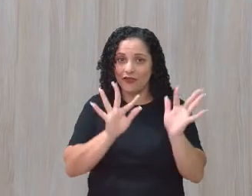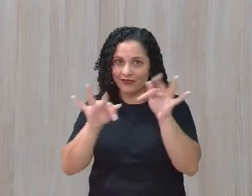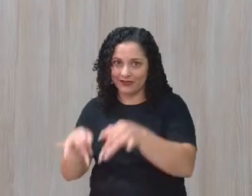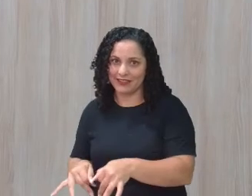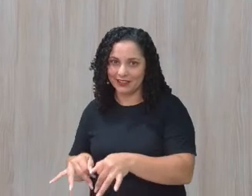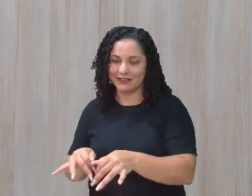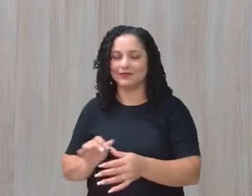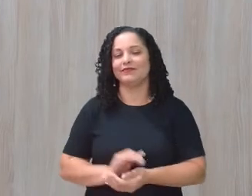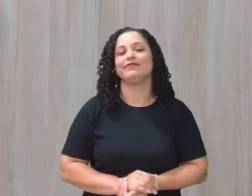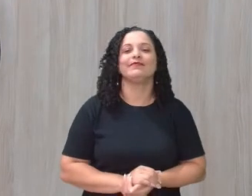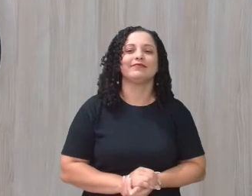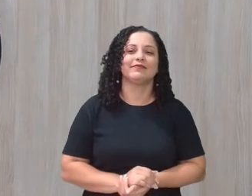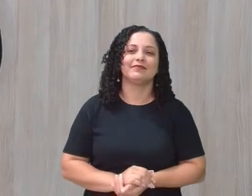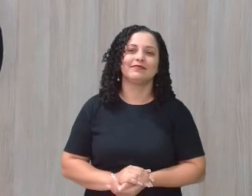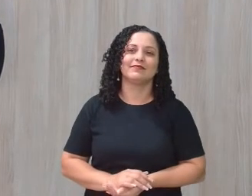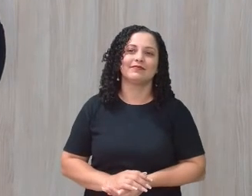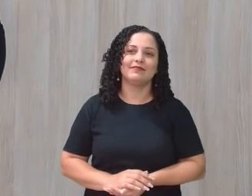certo?